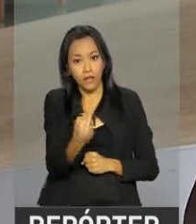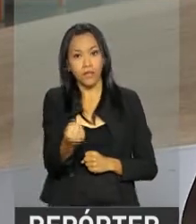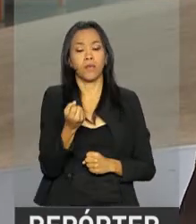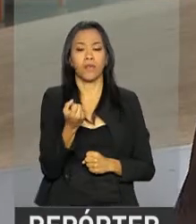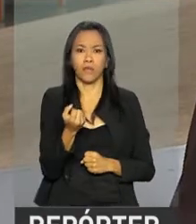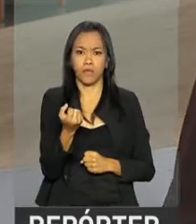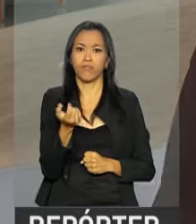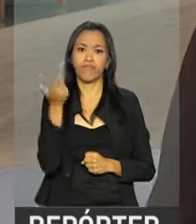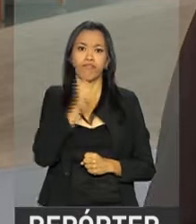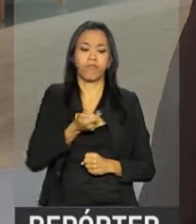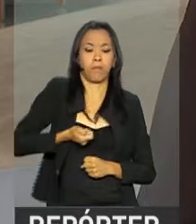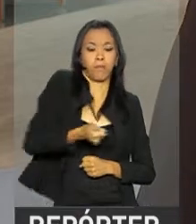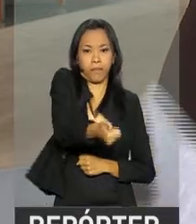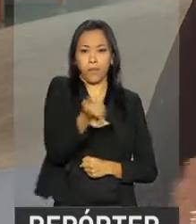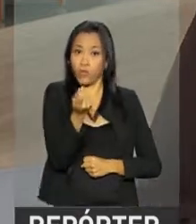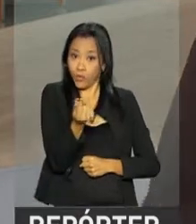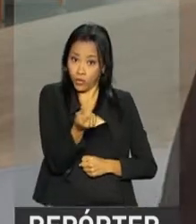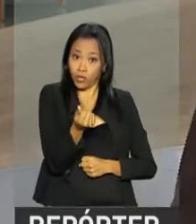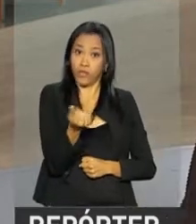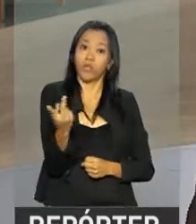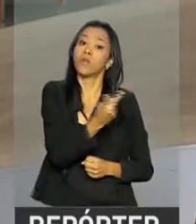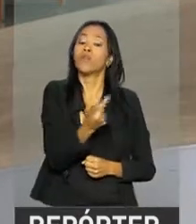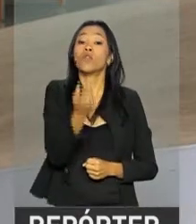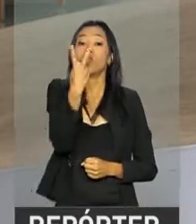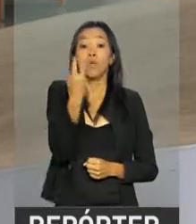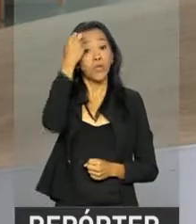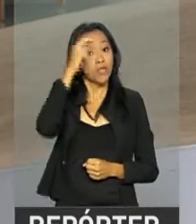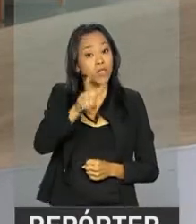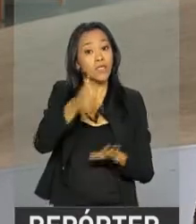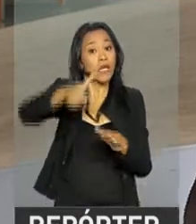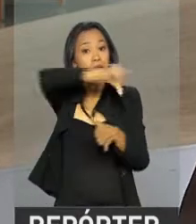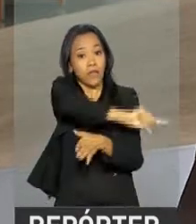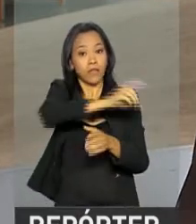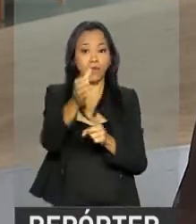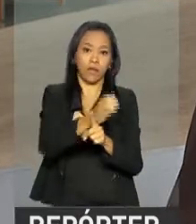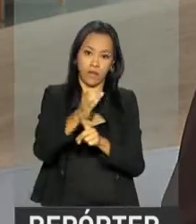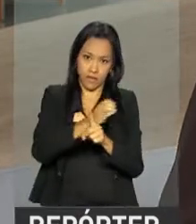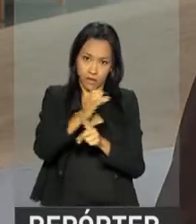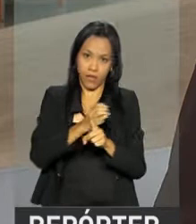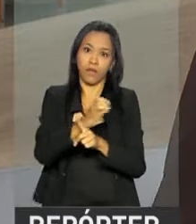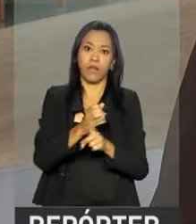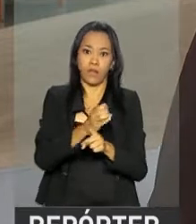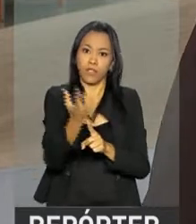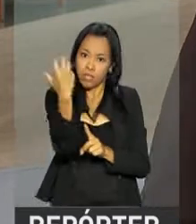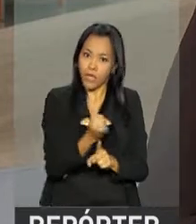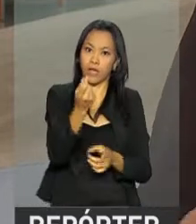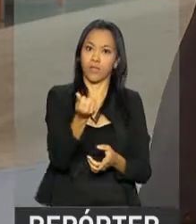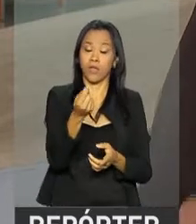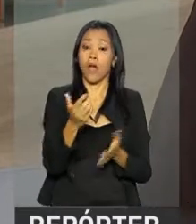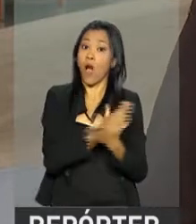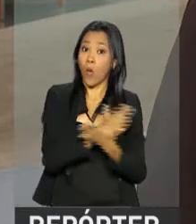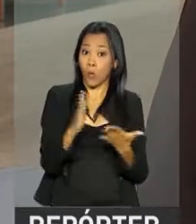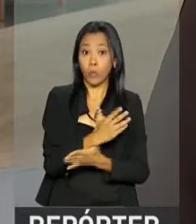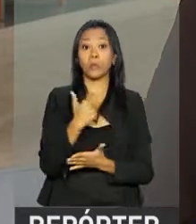crédito automático na conta corrente 2 dias antes do calendário de saques. Alguns puderam até fazer